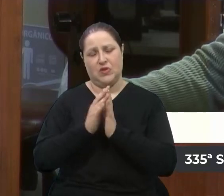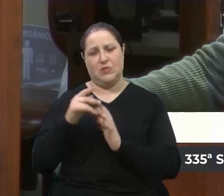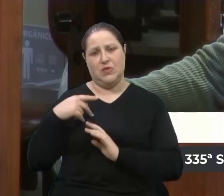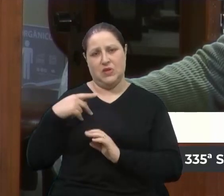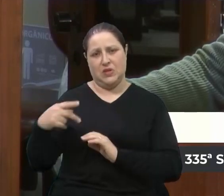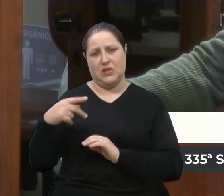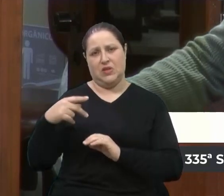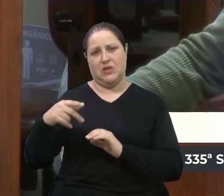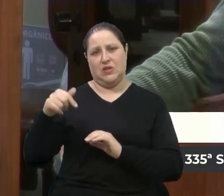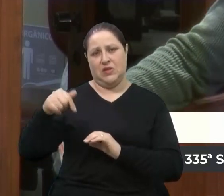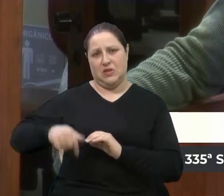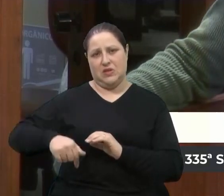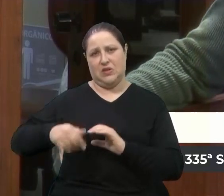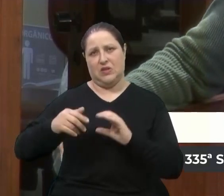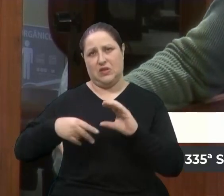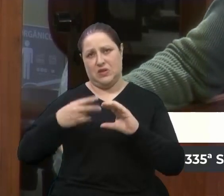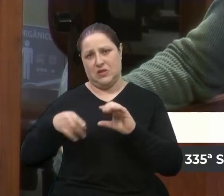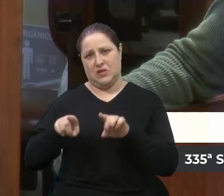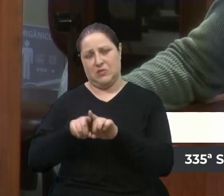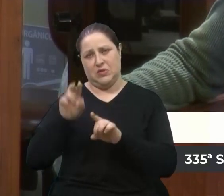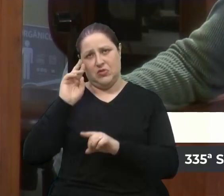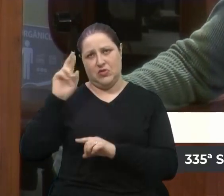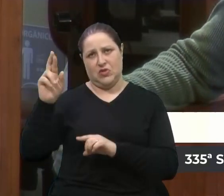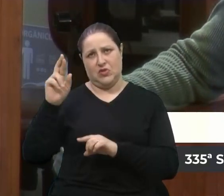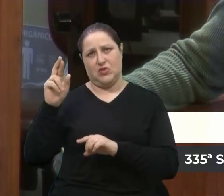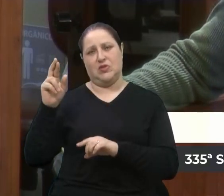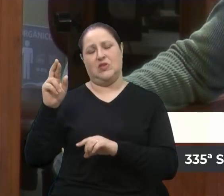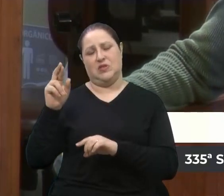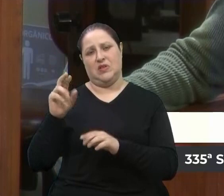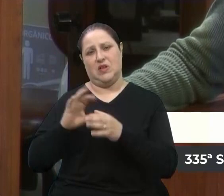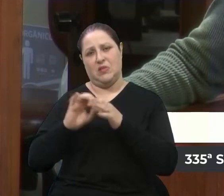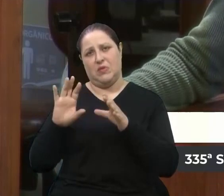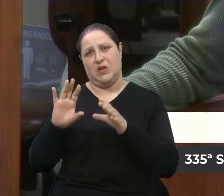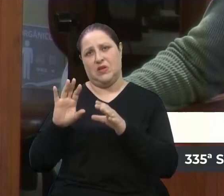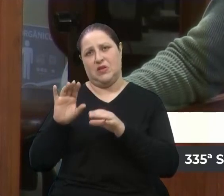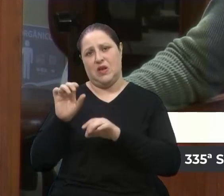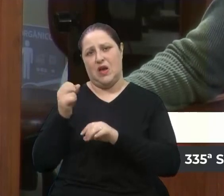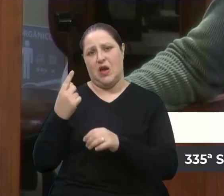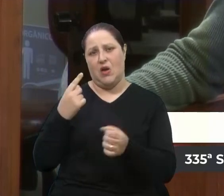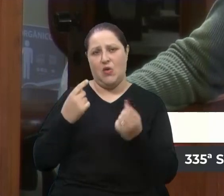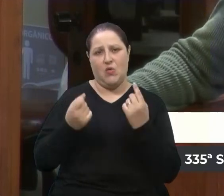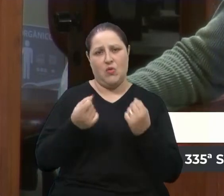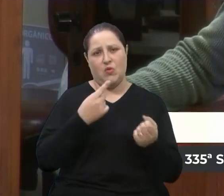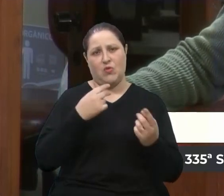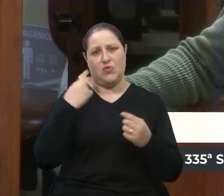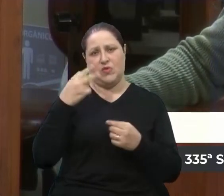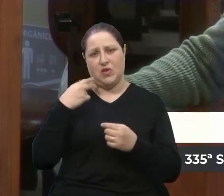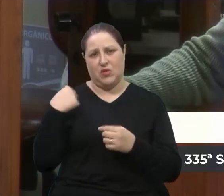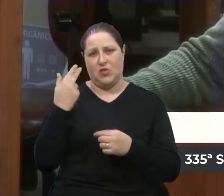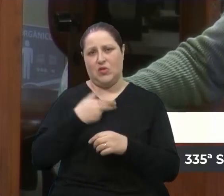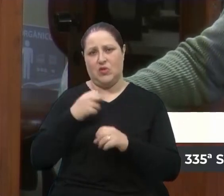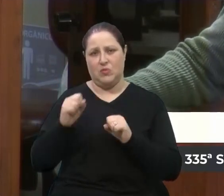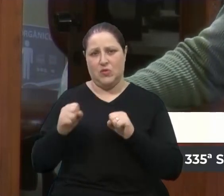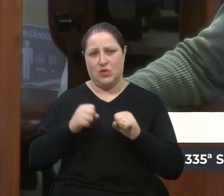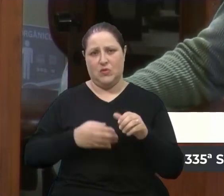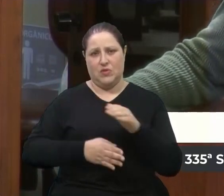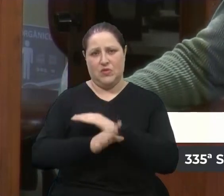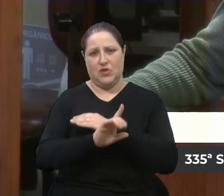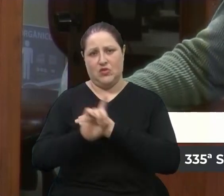dessa casa, como a diretoria dessa casa, para que se liberasse pelo menos alguns vereadores, para que a gente possa ir a Porto